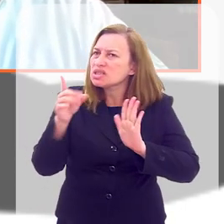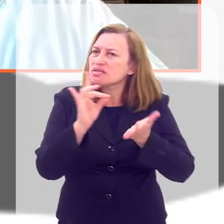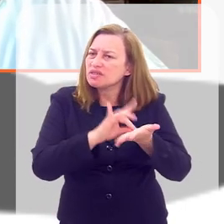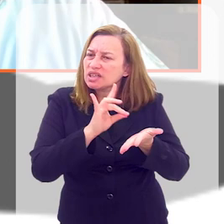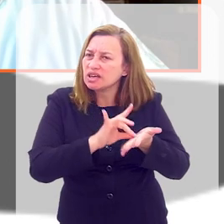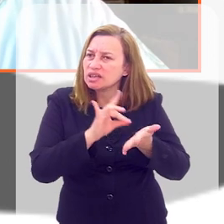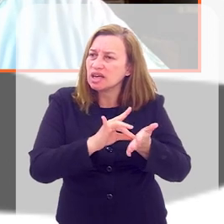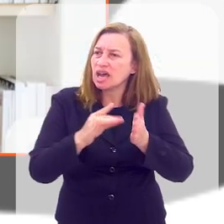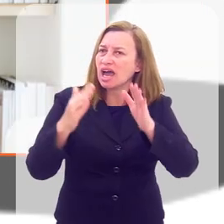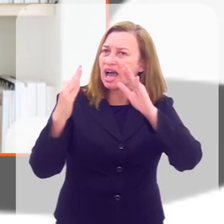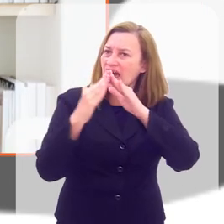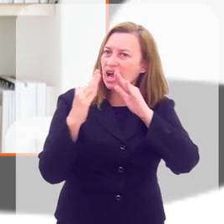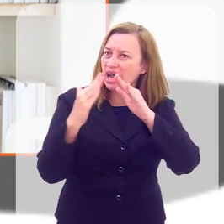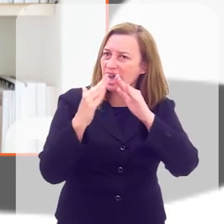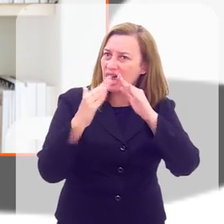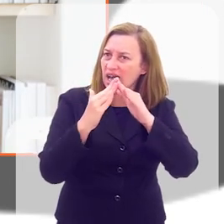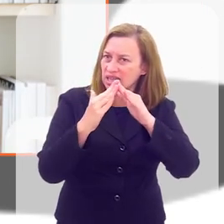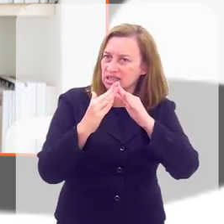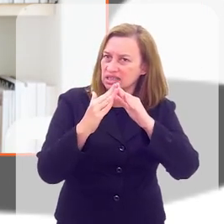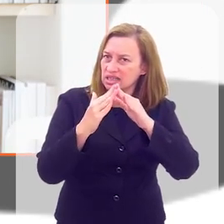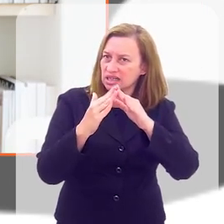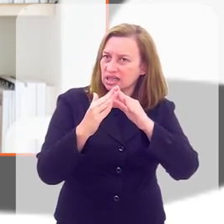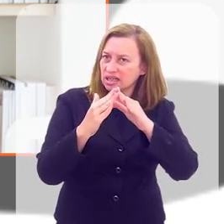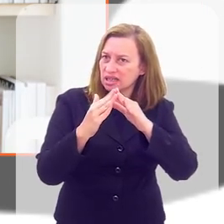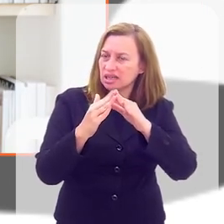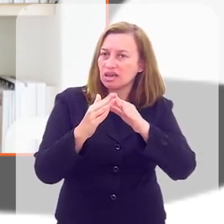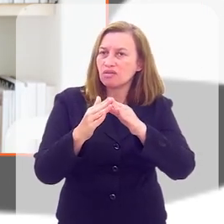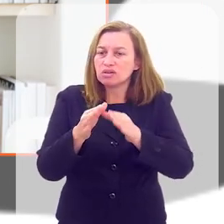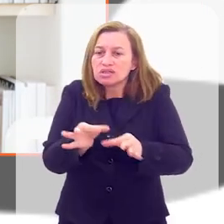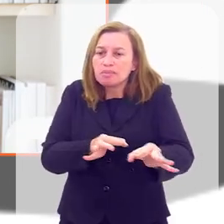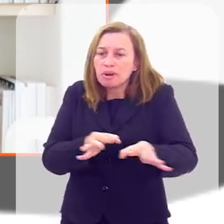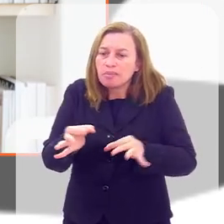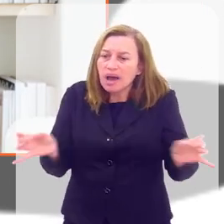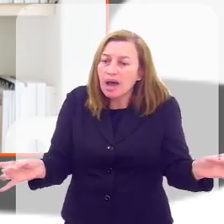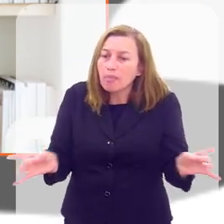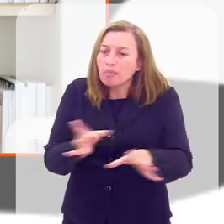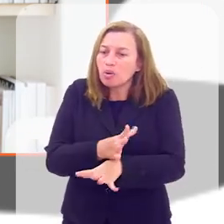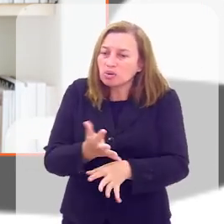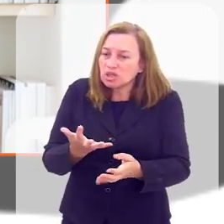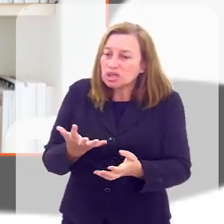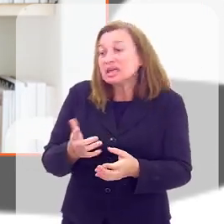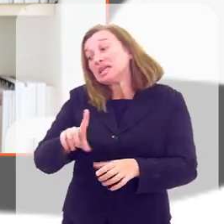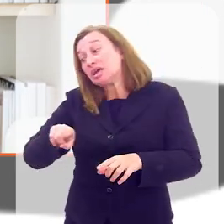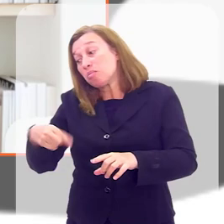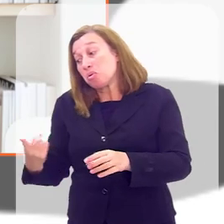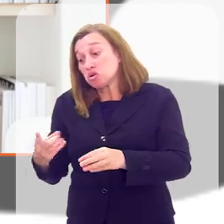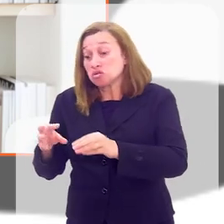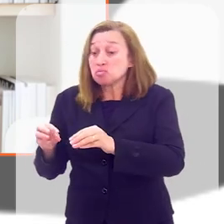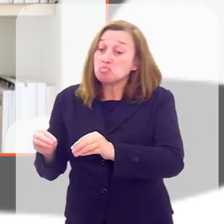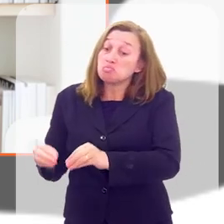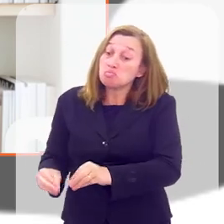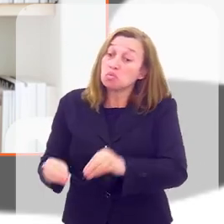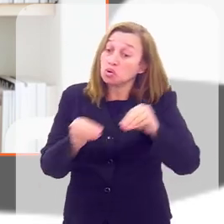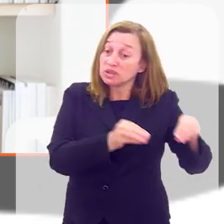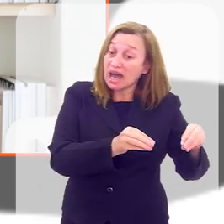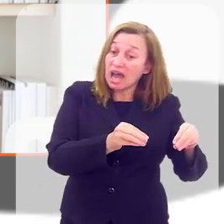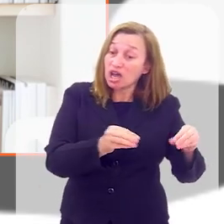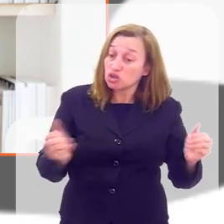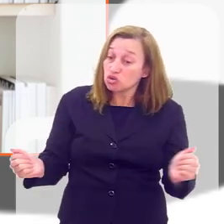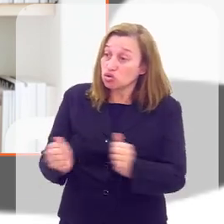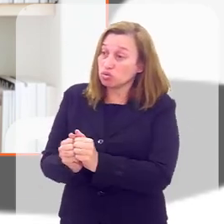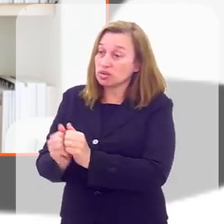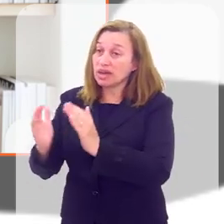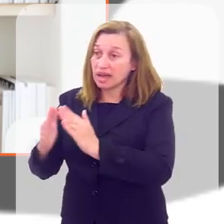esse conceito de você poder literalmente levar a casa nas costas Ou seja você desmonta e remota sem nenhum nenhum tipo de problema